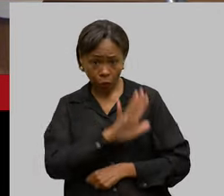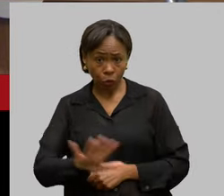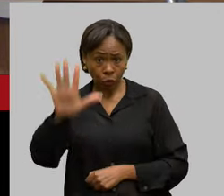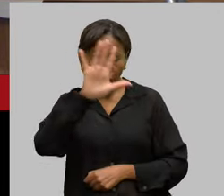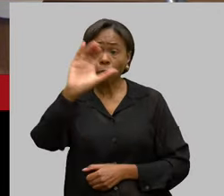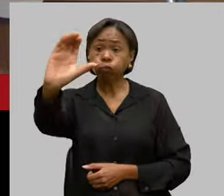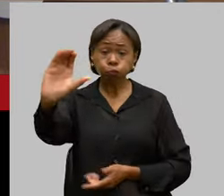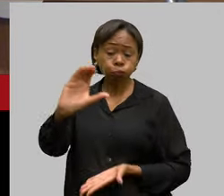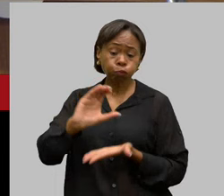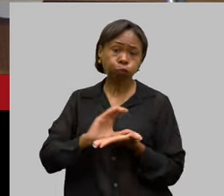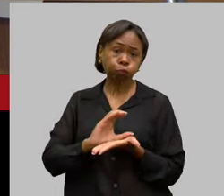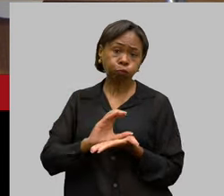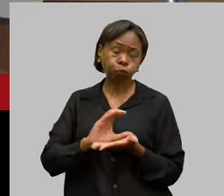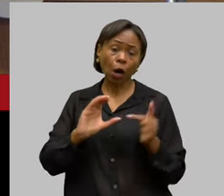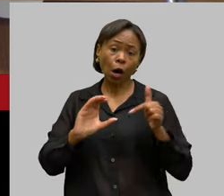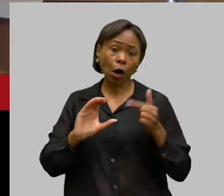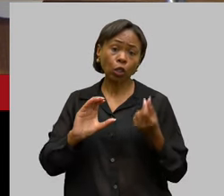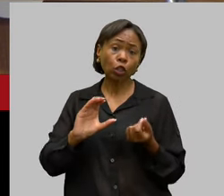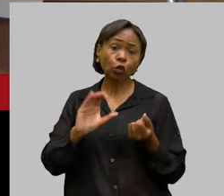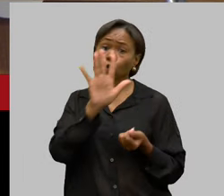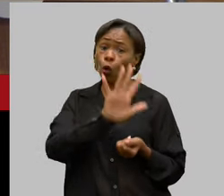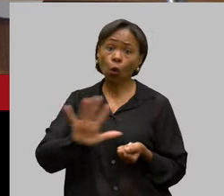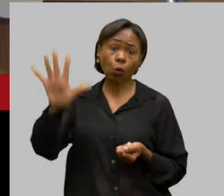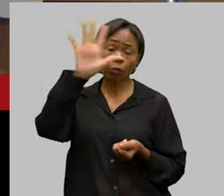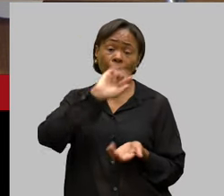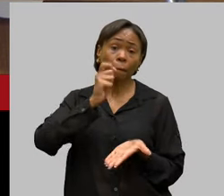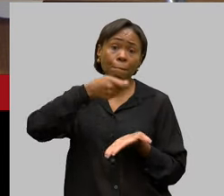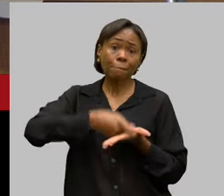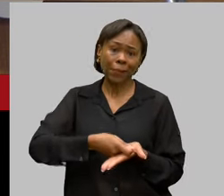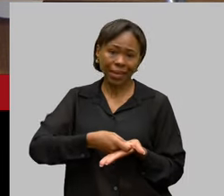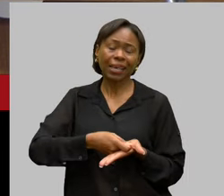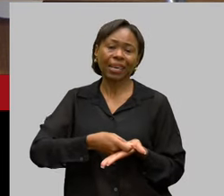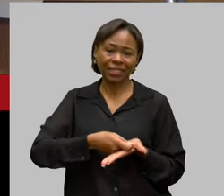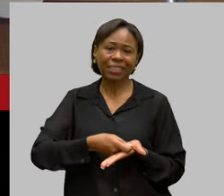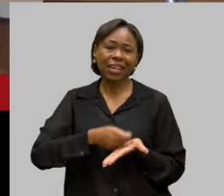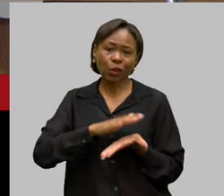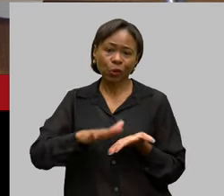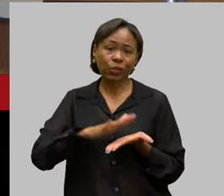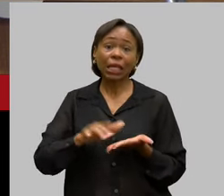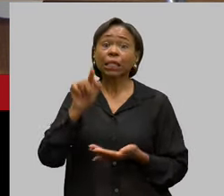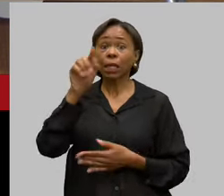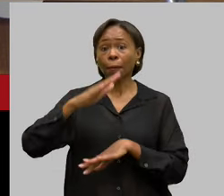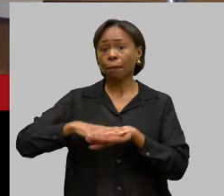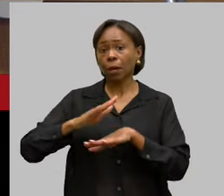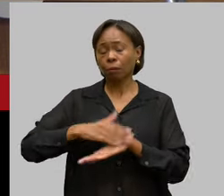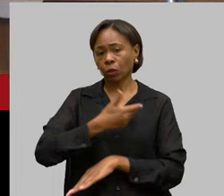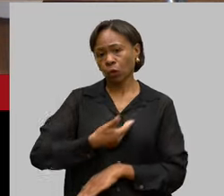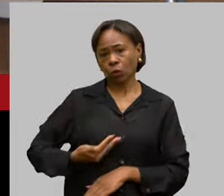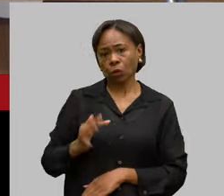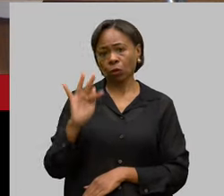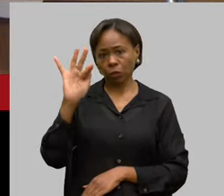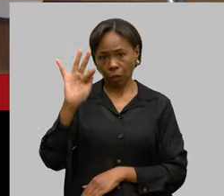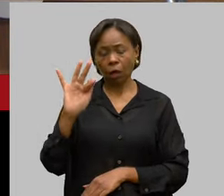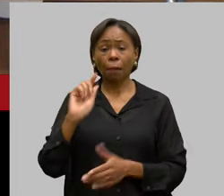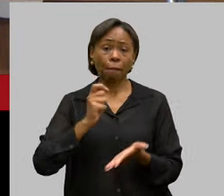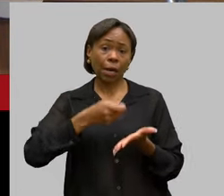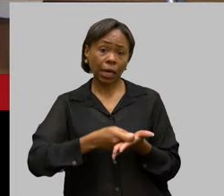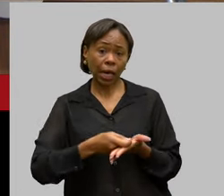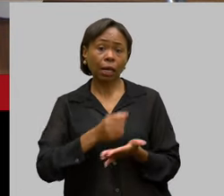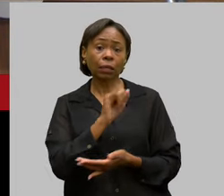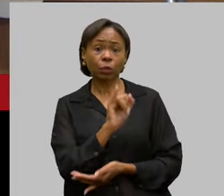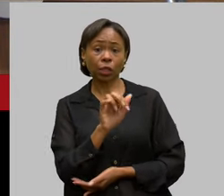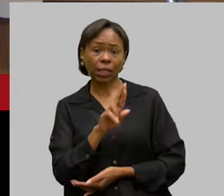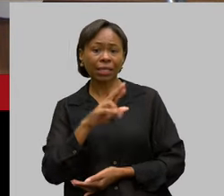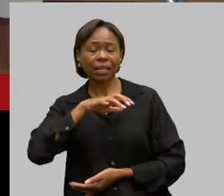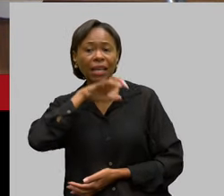satisfaça inclusive os encargos que ela própria União vai autuar por meio da Receita Federal se não fizer a